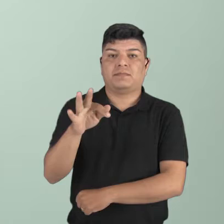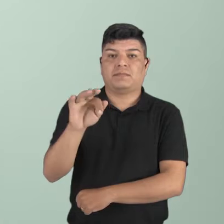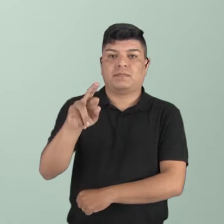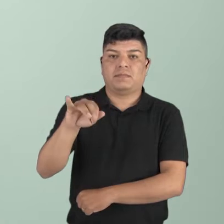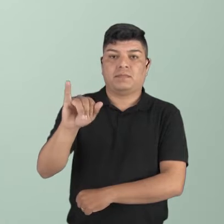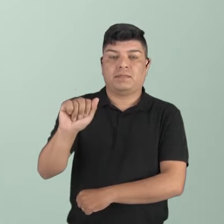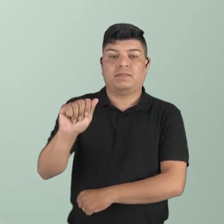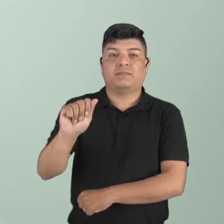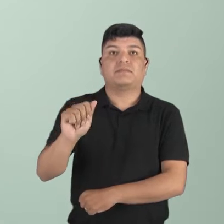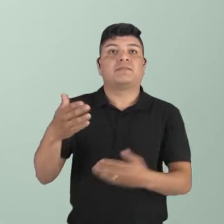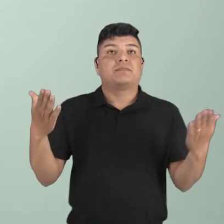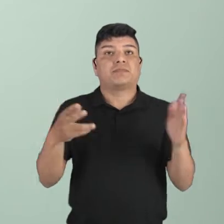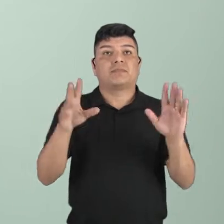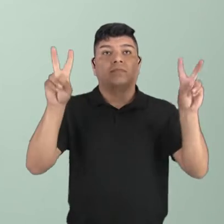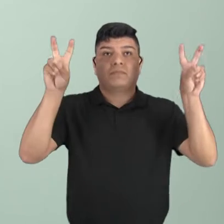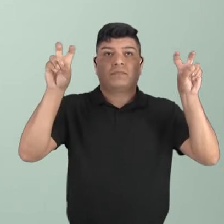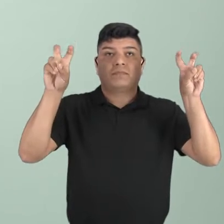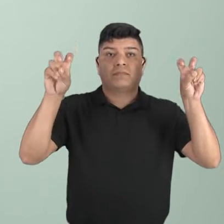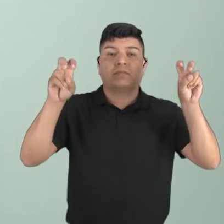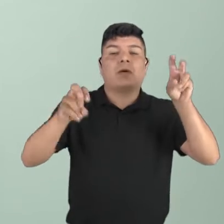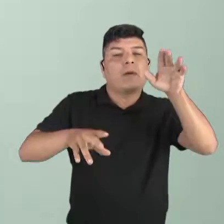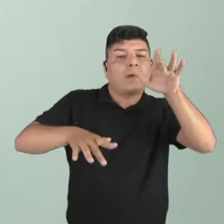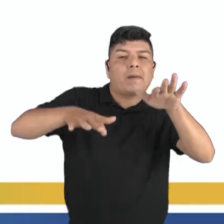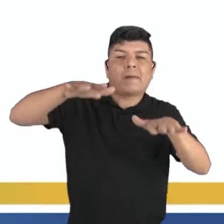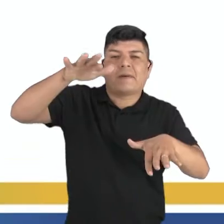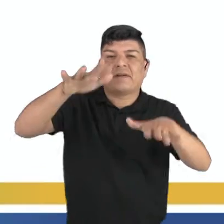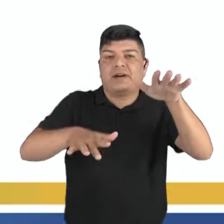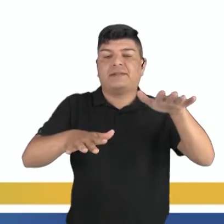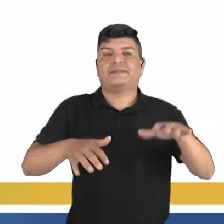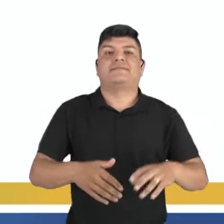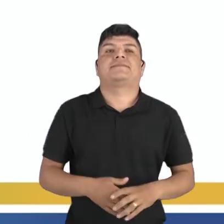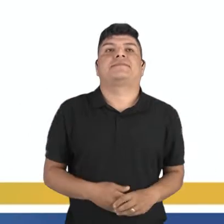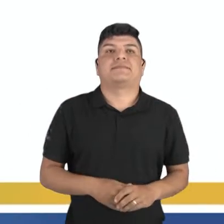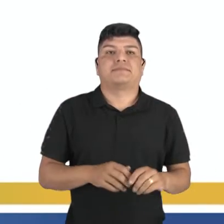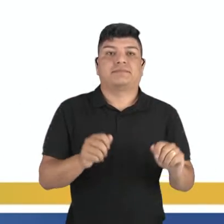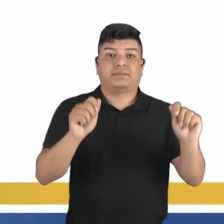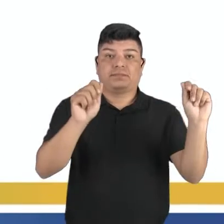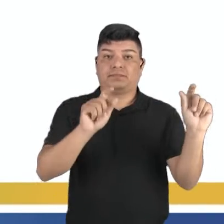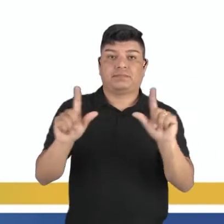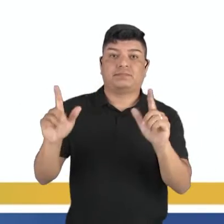média aritmética. Acompanhe comigo aí no seu slide.